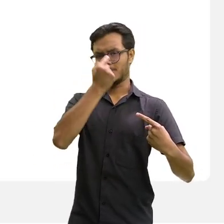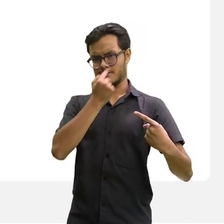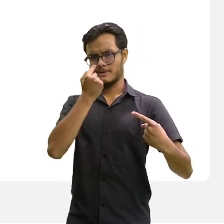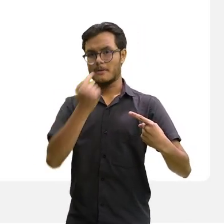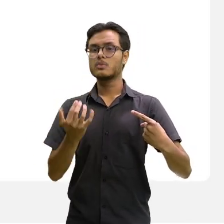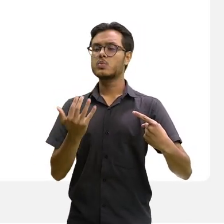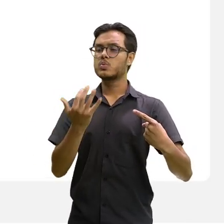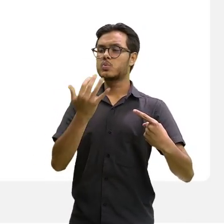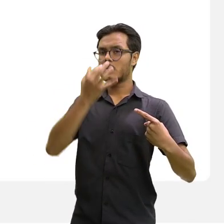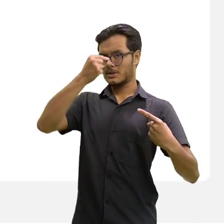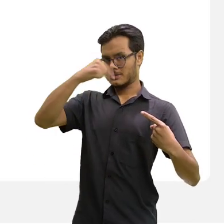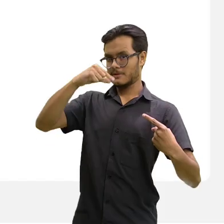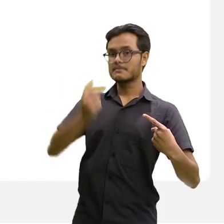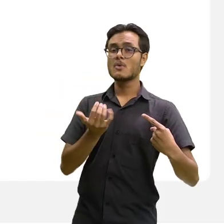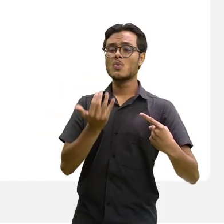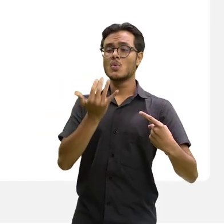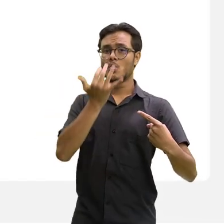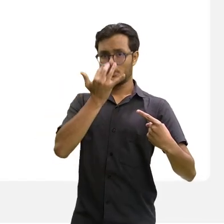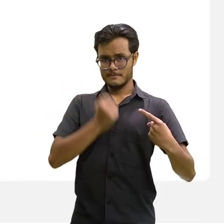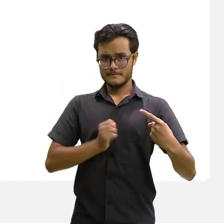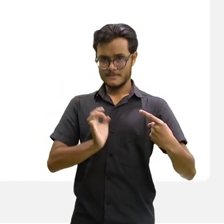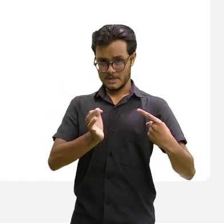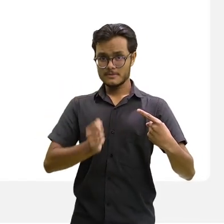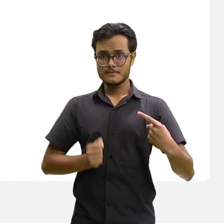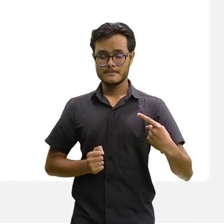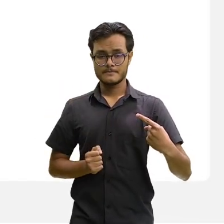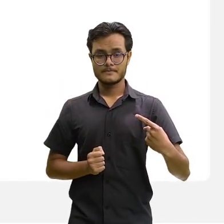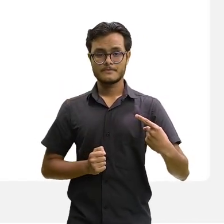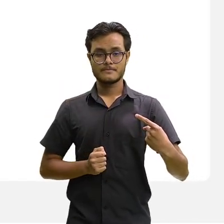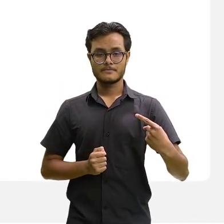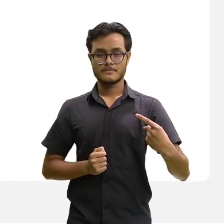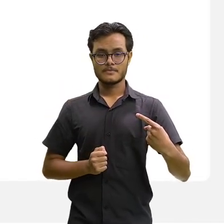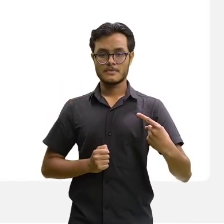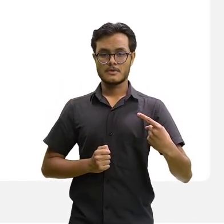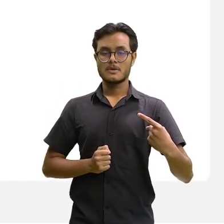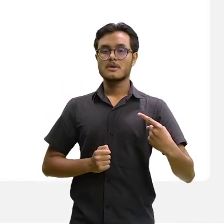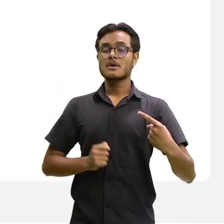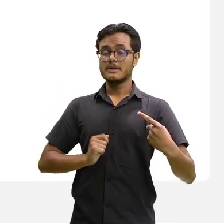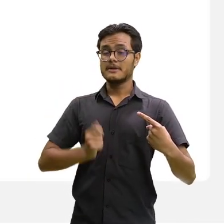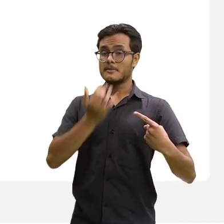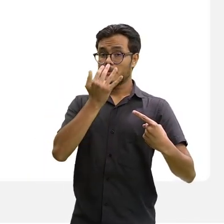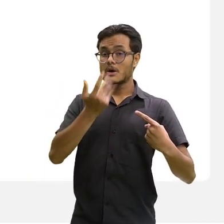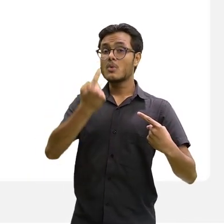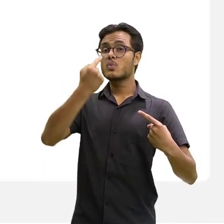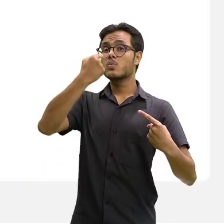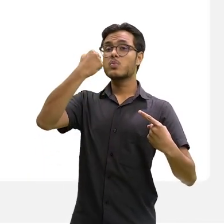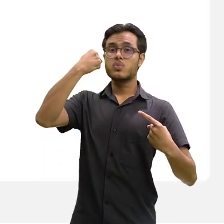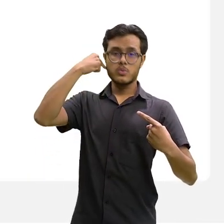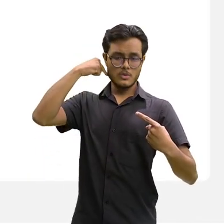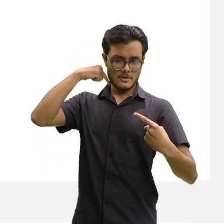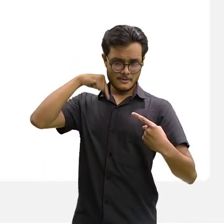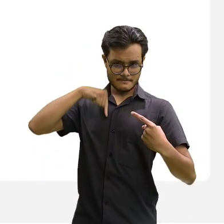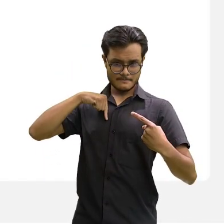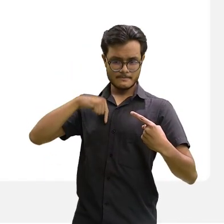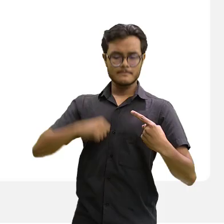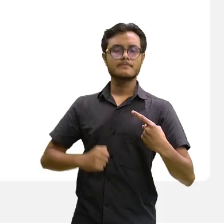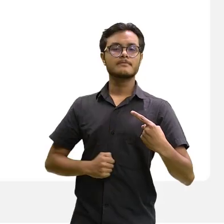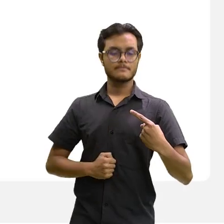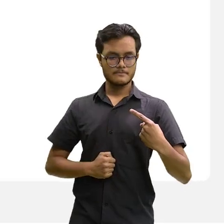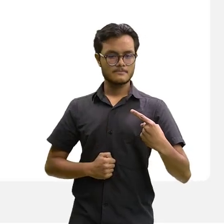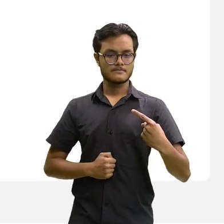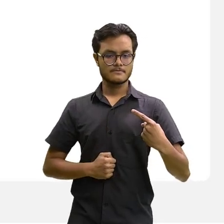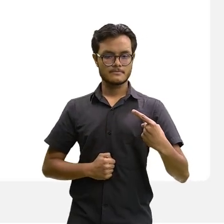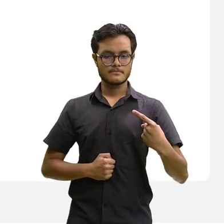nasais, certo? Ele vai descer pelas fossas nasais, vai